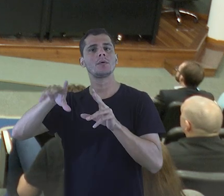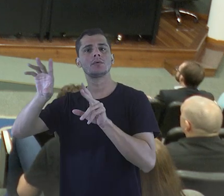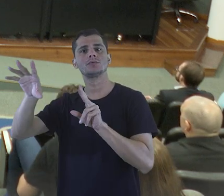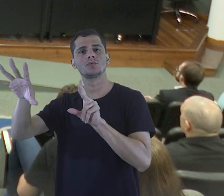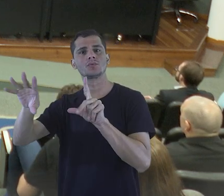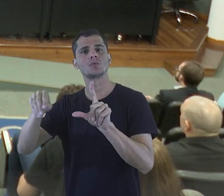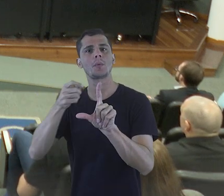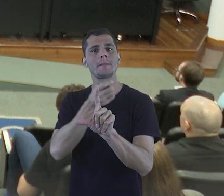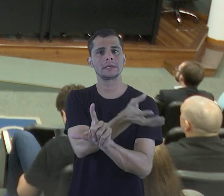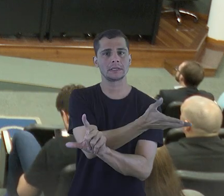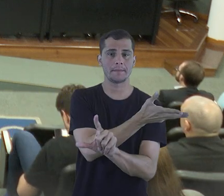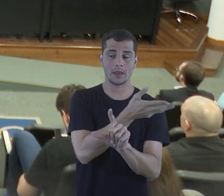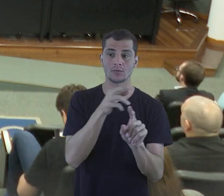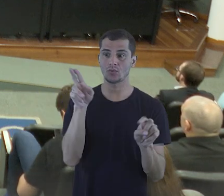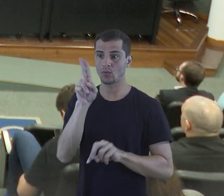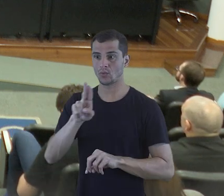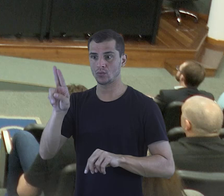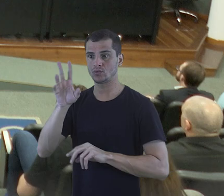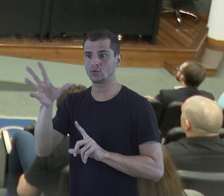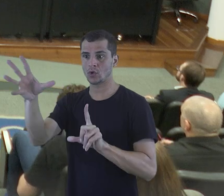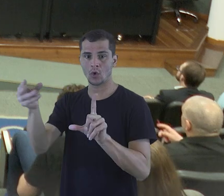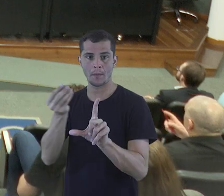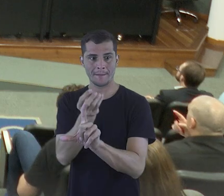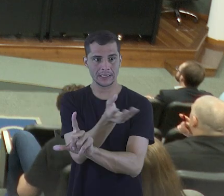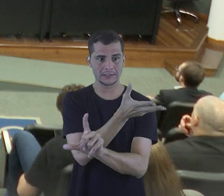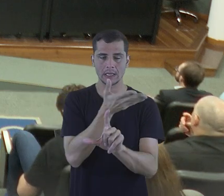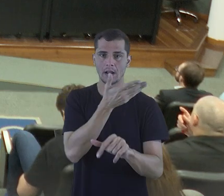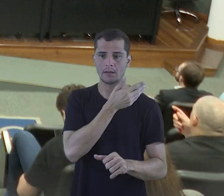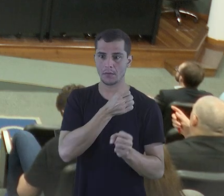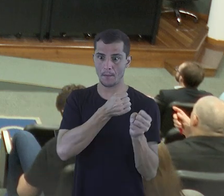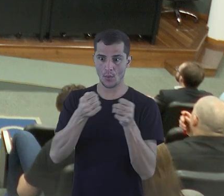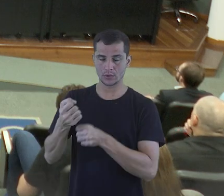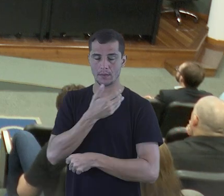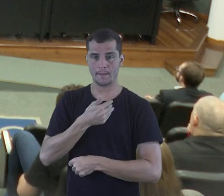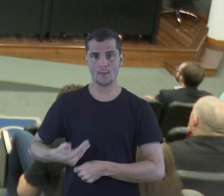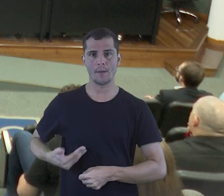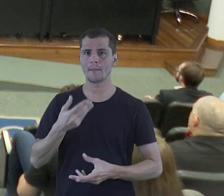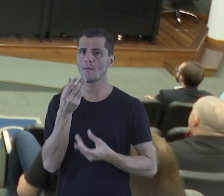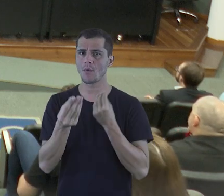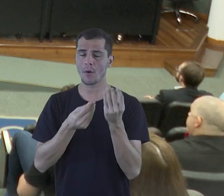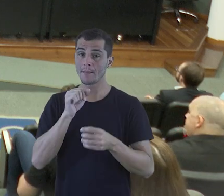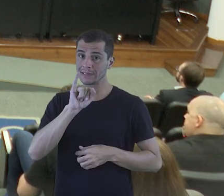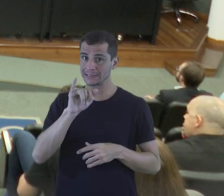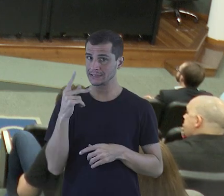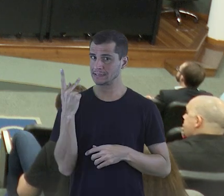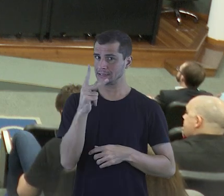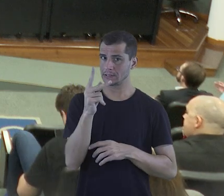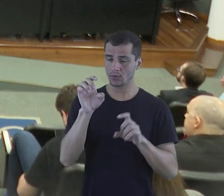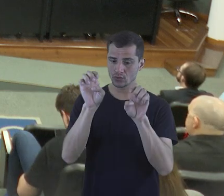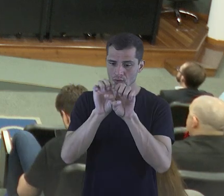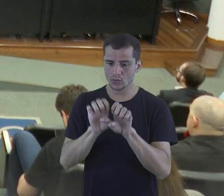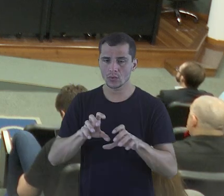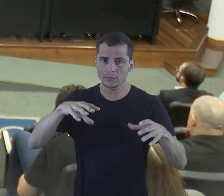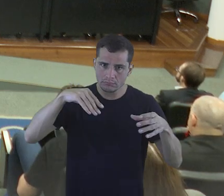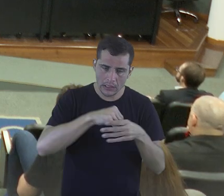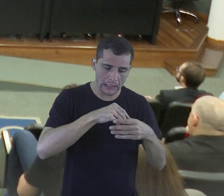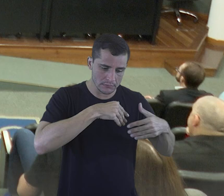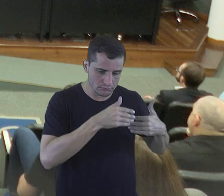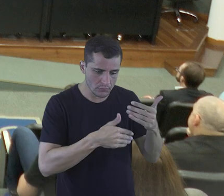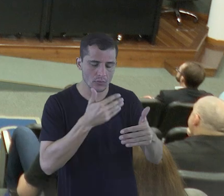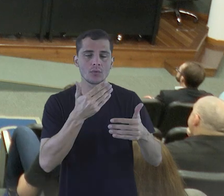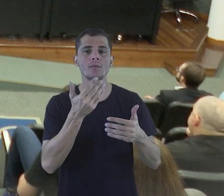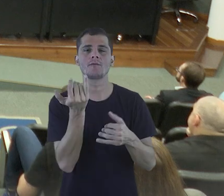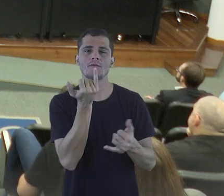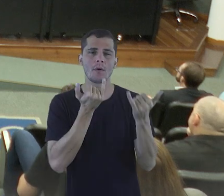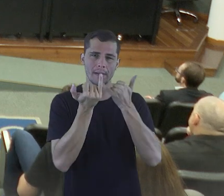uso compartilhado de dados pelo poder público se você tiver dentro da tua estrutura de processamento dessas